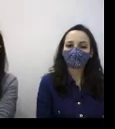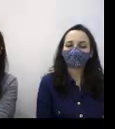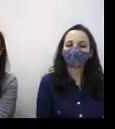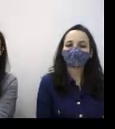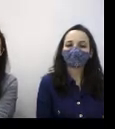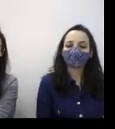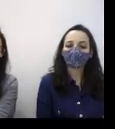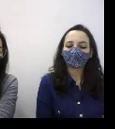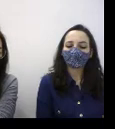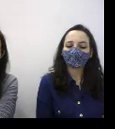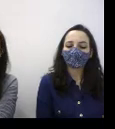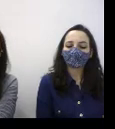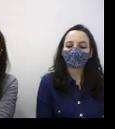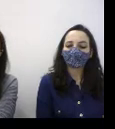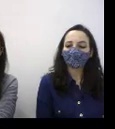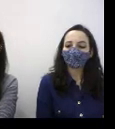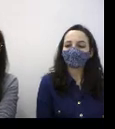sentimentos de